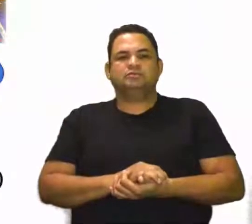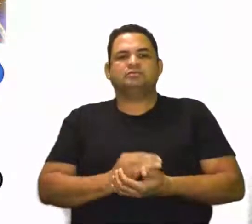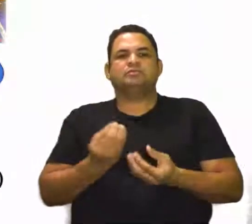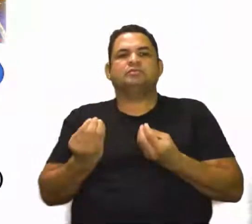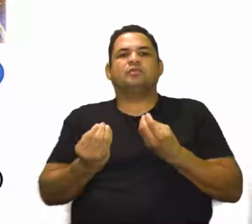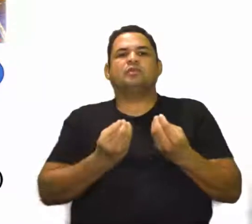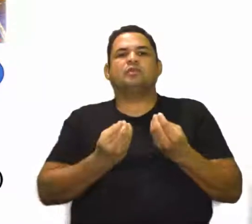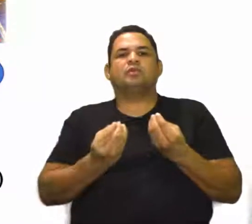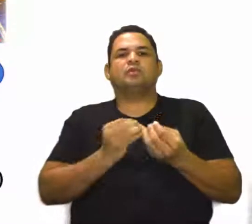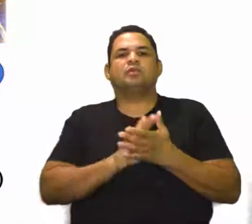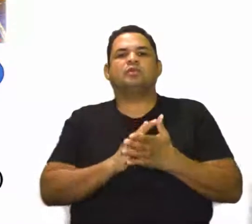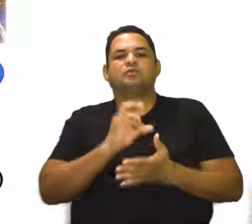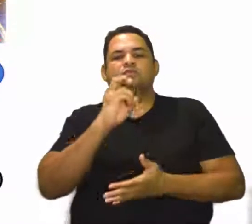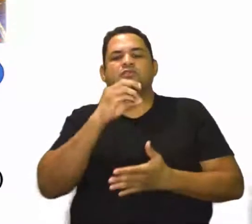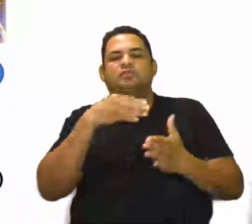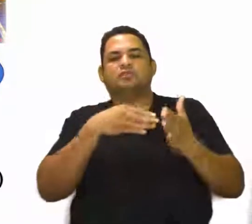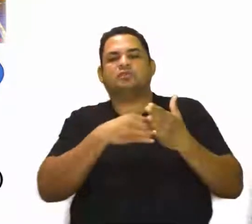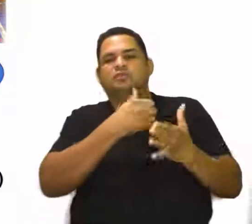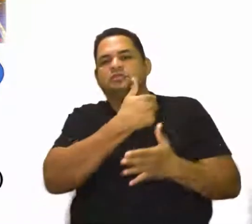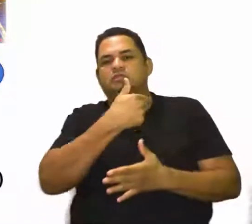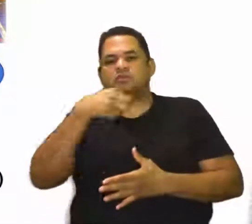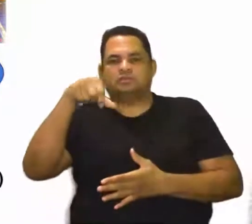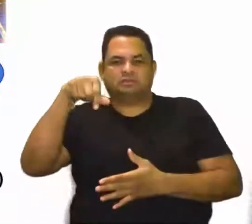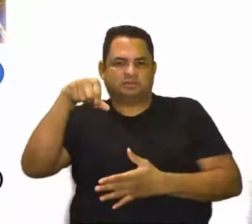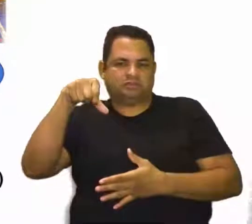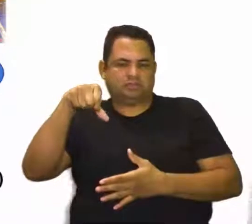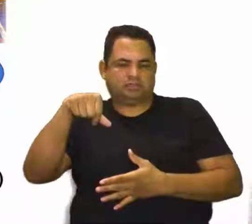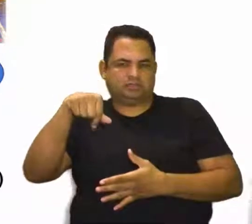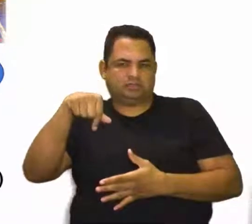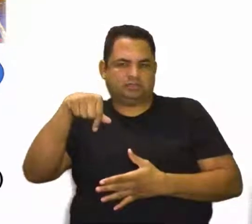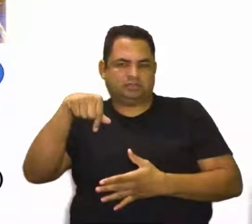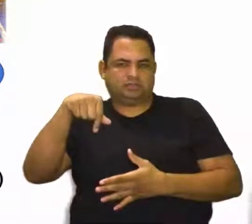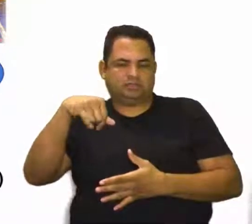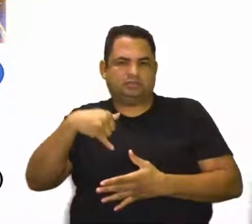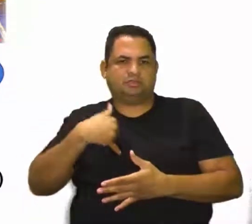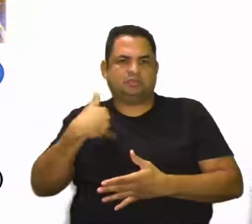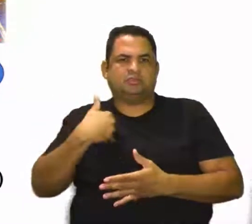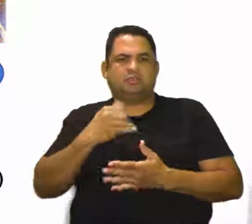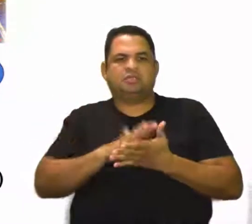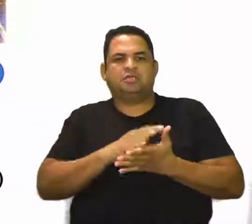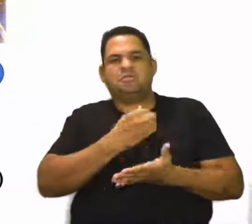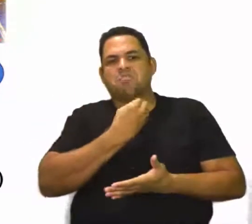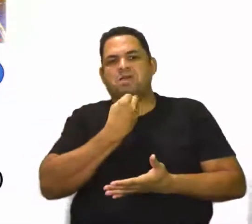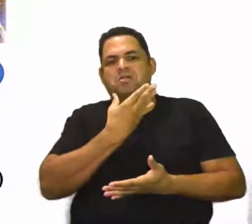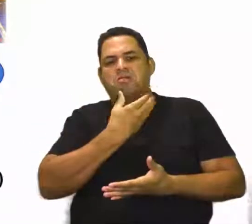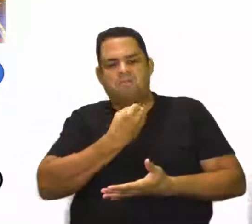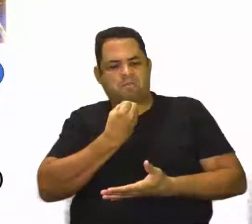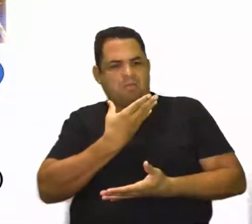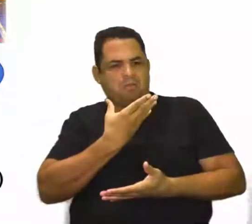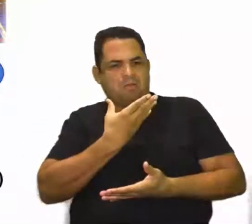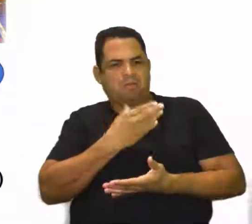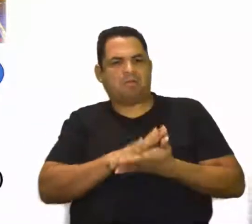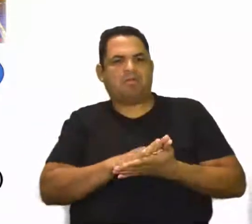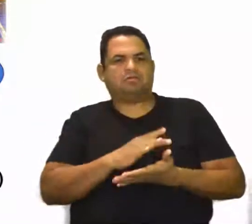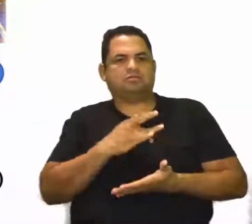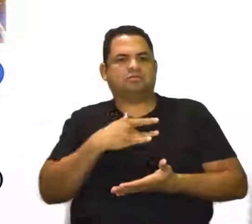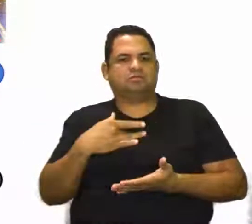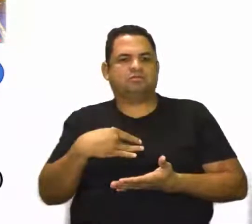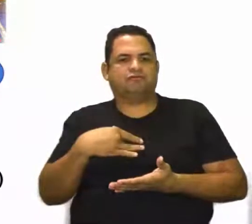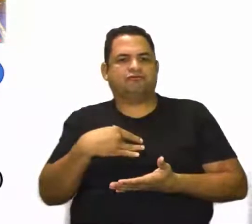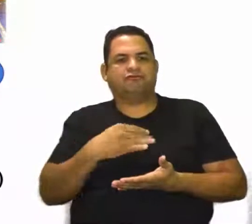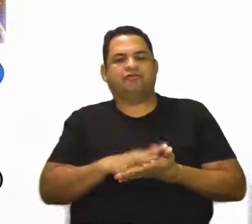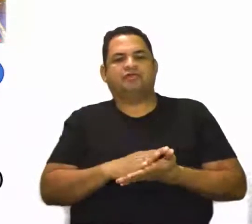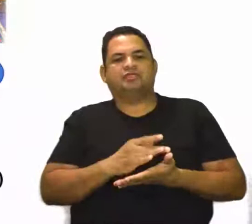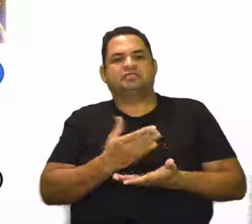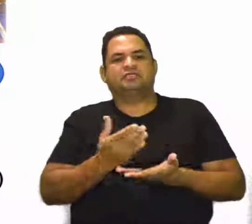como que ficaria de 5 a 17 anos, professora Iris? Vai aumentar o bem-estar, né, prof? Vai ter uma vida mais